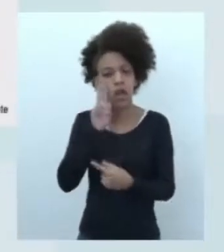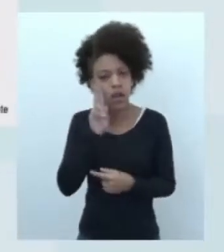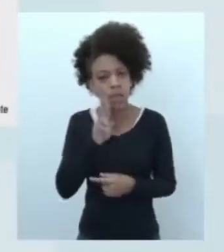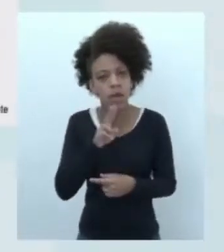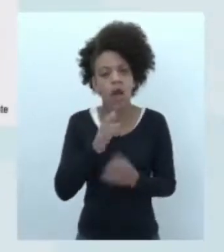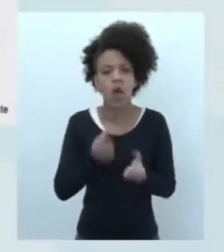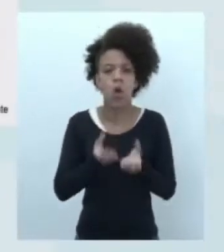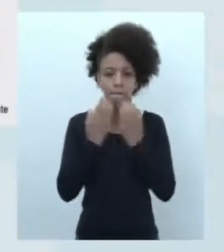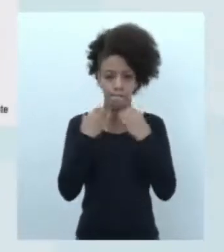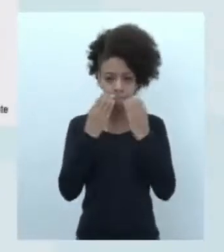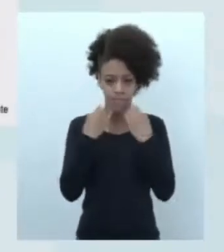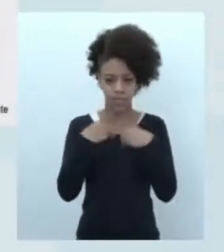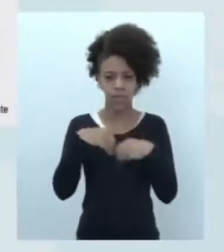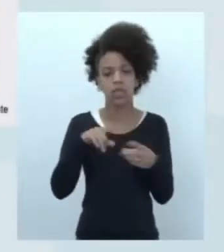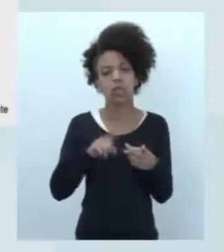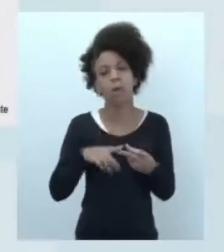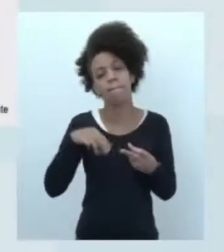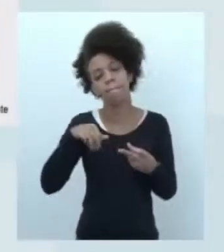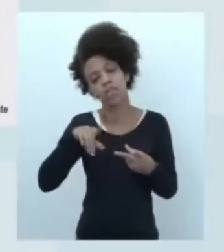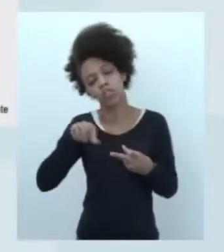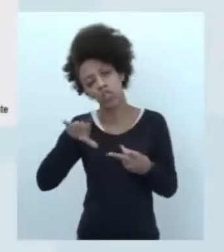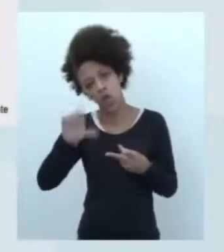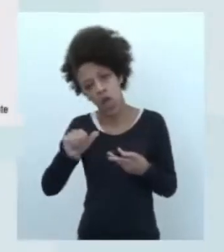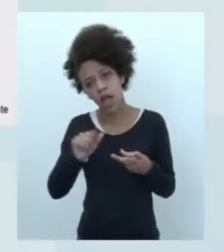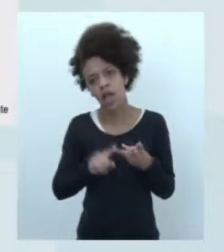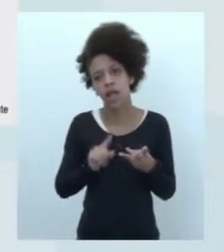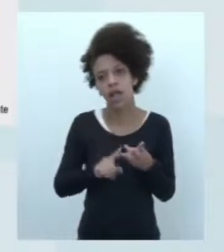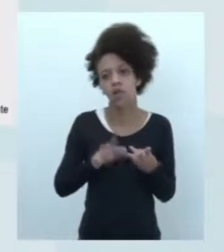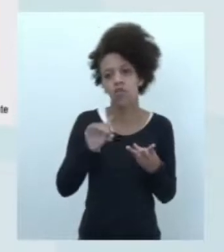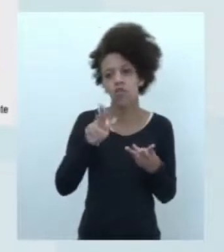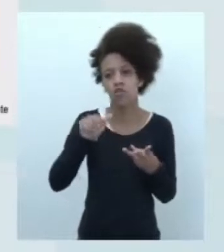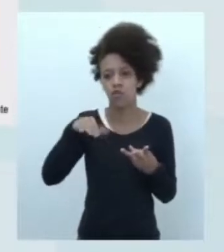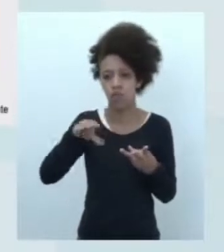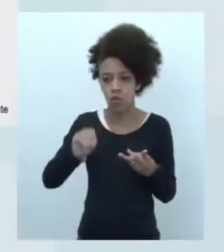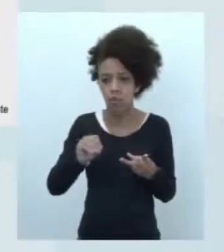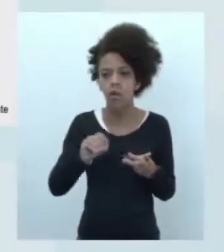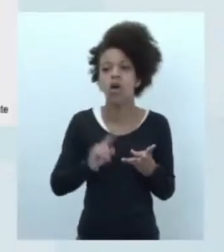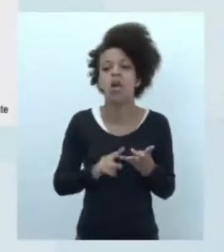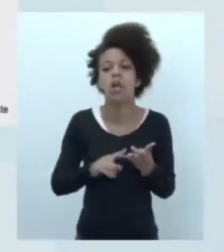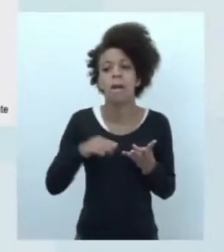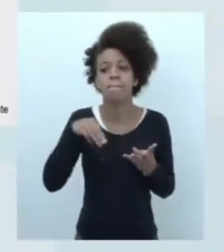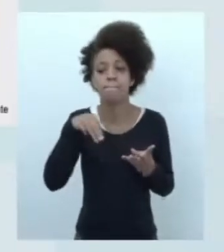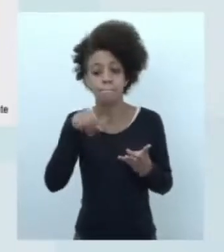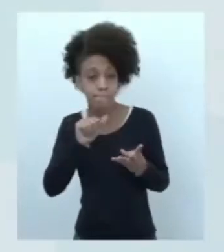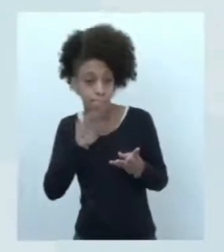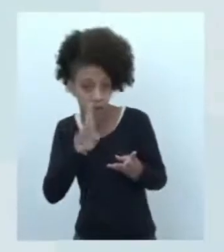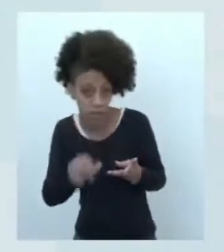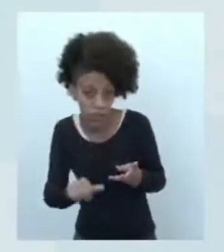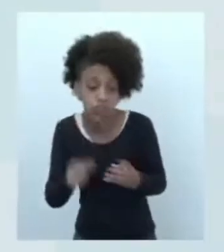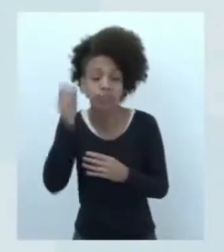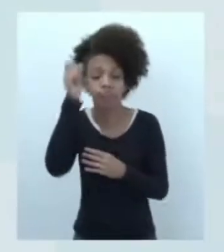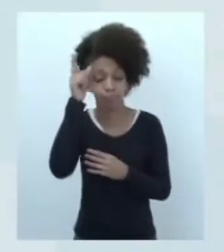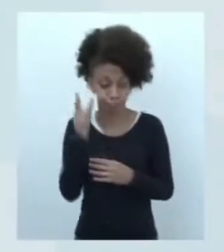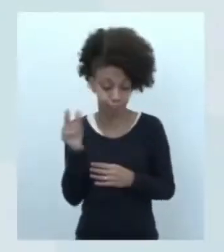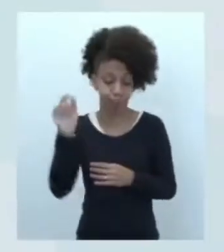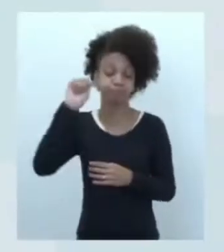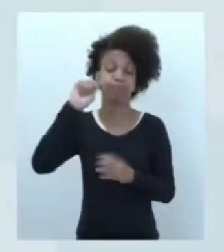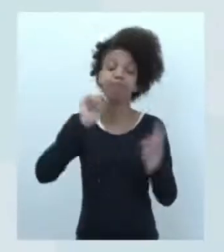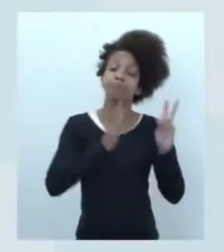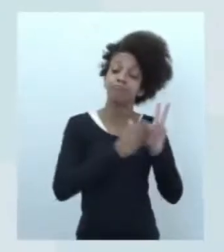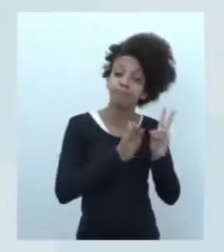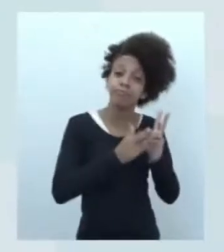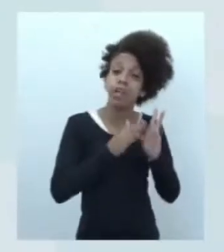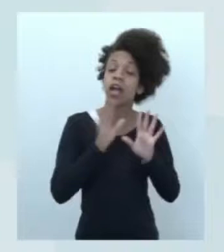milho, a mandioca, o fumo, o tabaco e o mate também, né, são contribuições importantes da cultura indígena. E